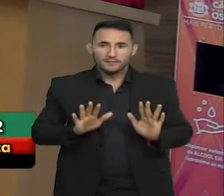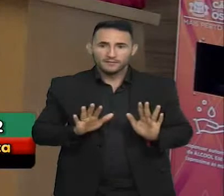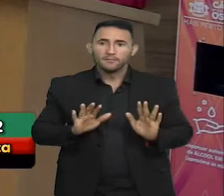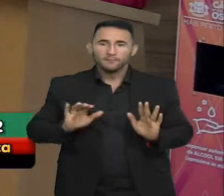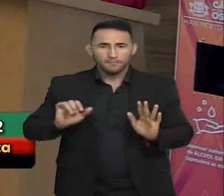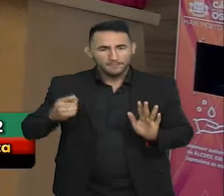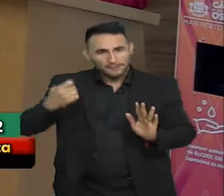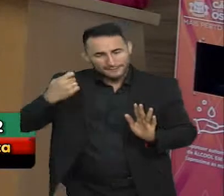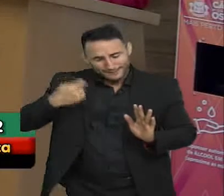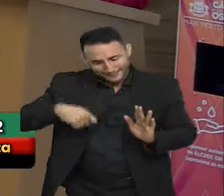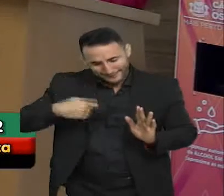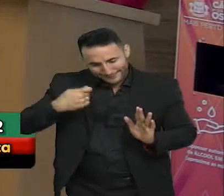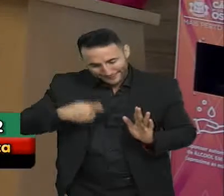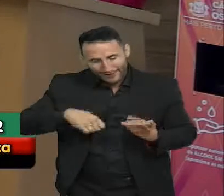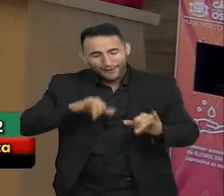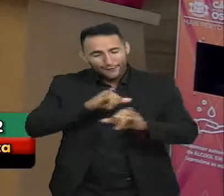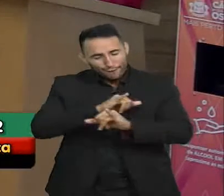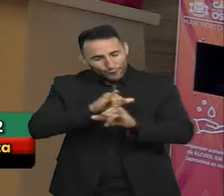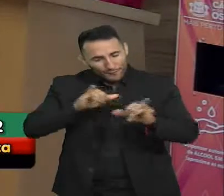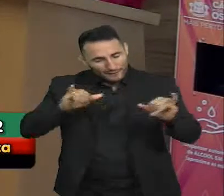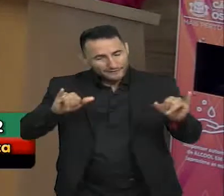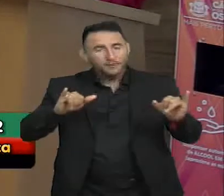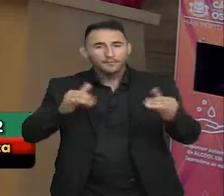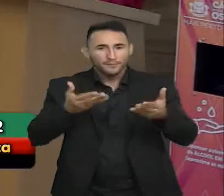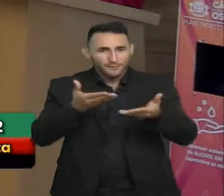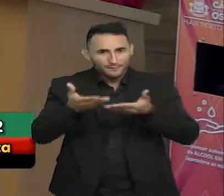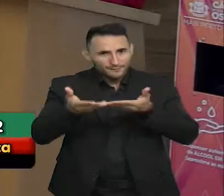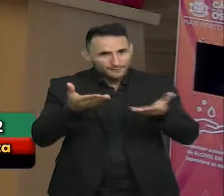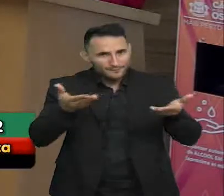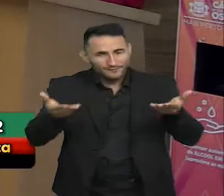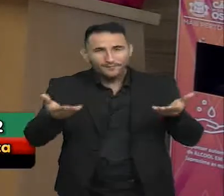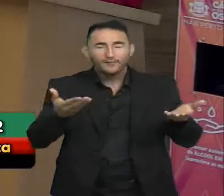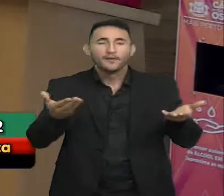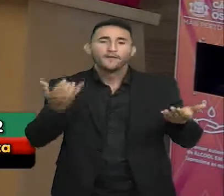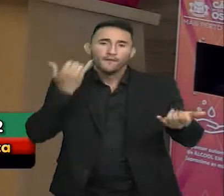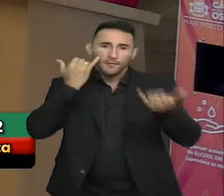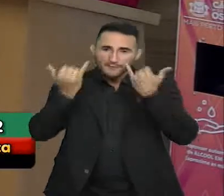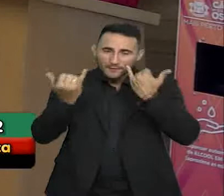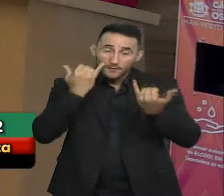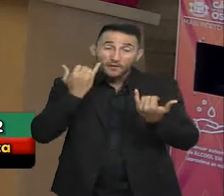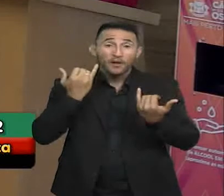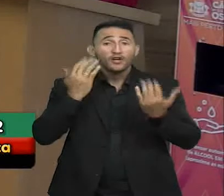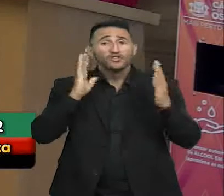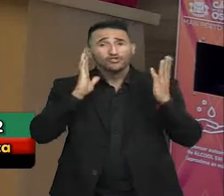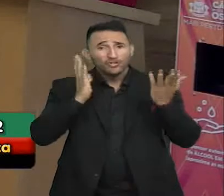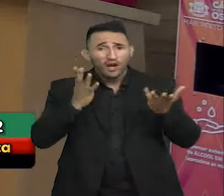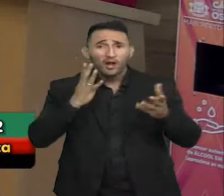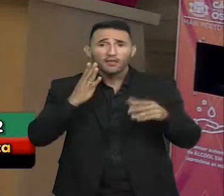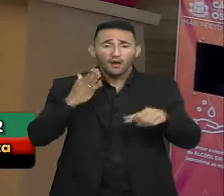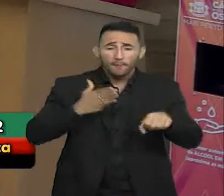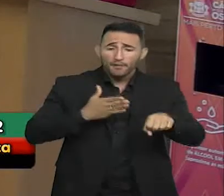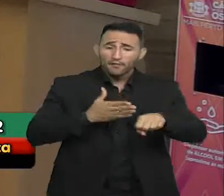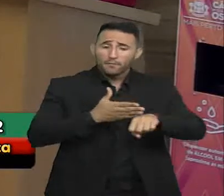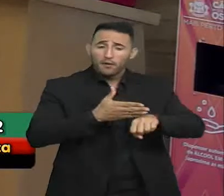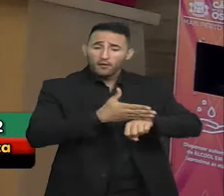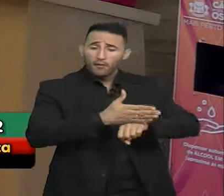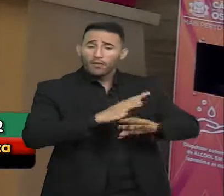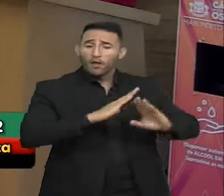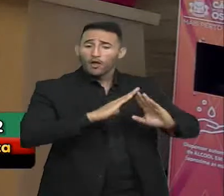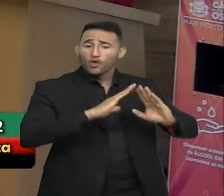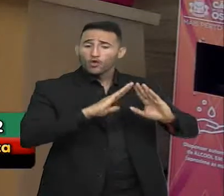que trazer essa informação para vocês. Estamos nas escolas levando diálogo